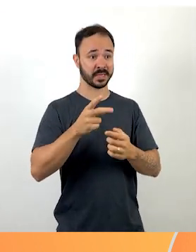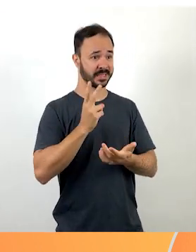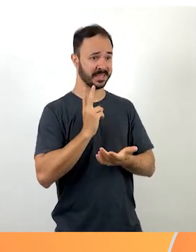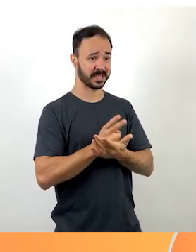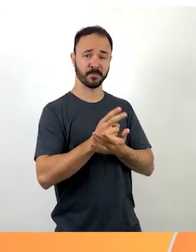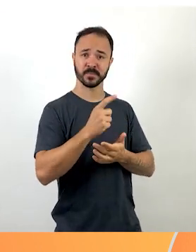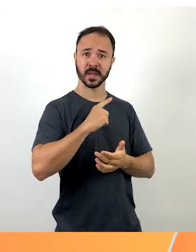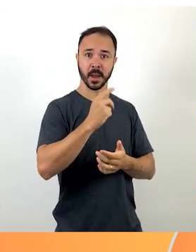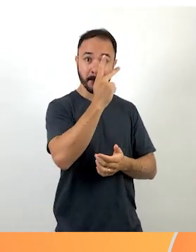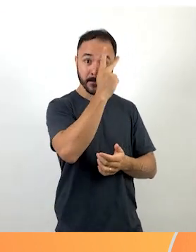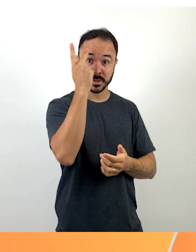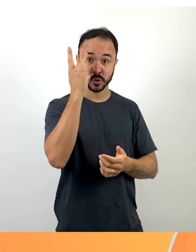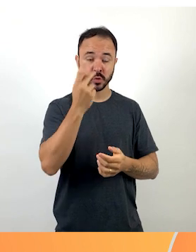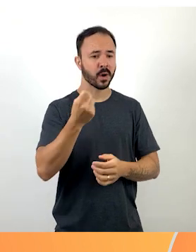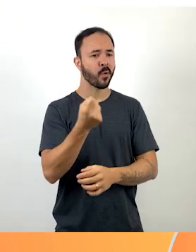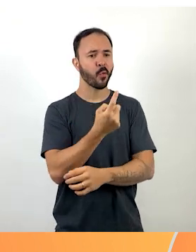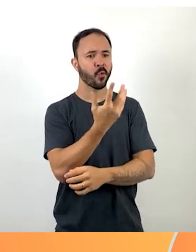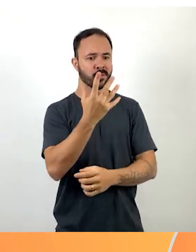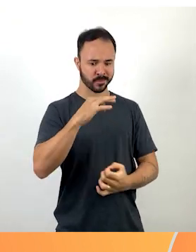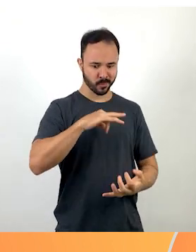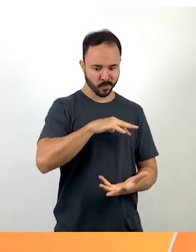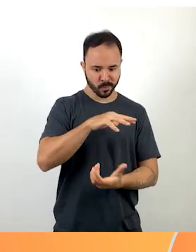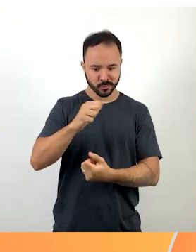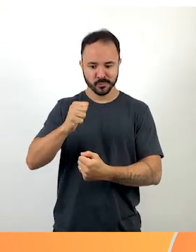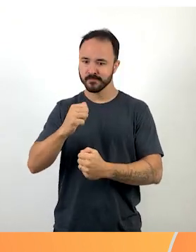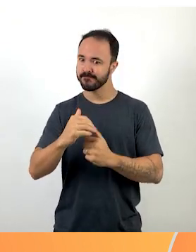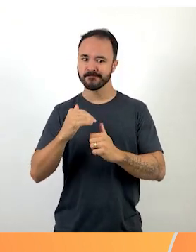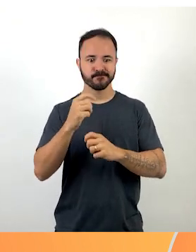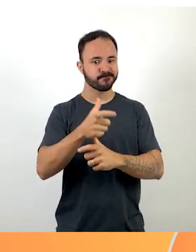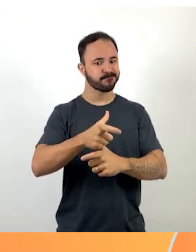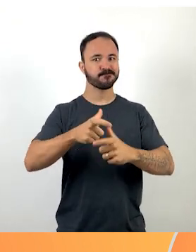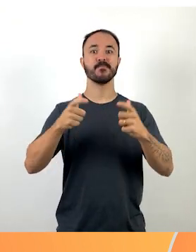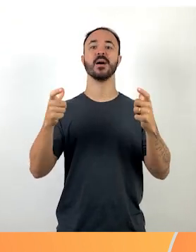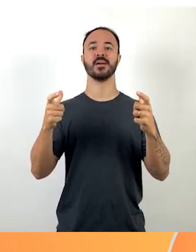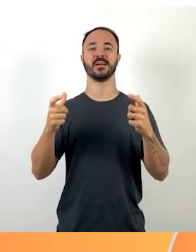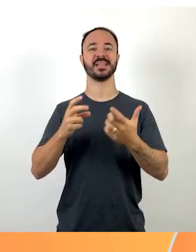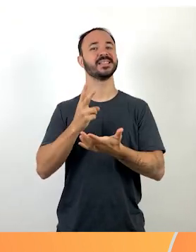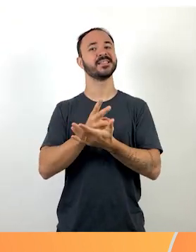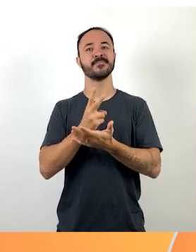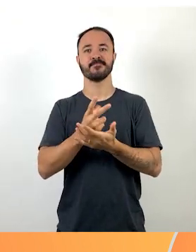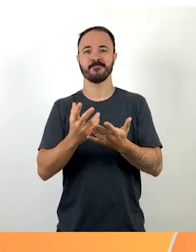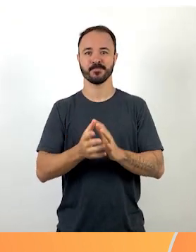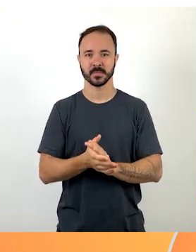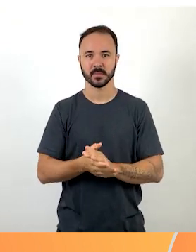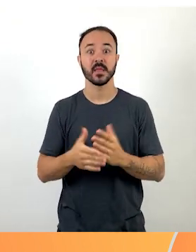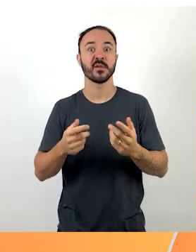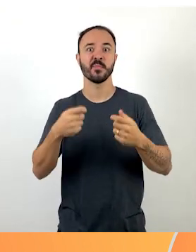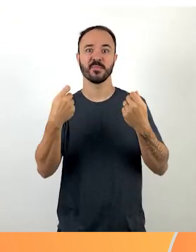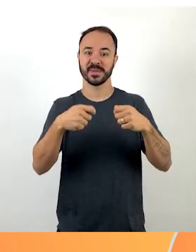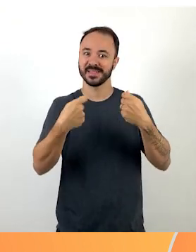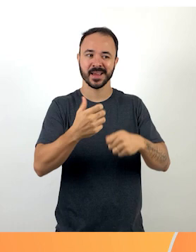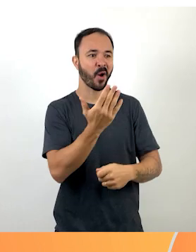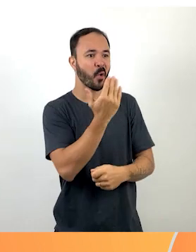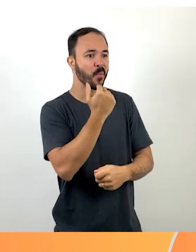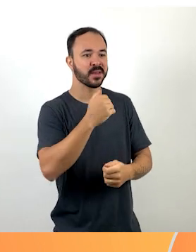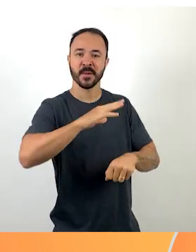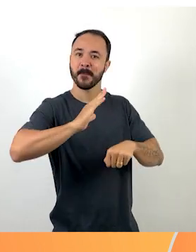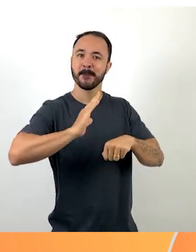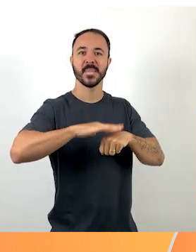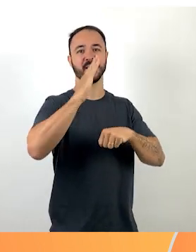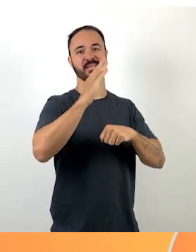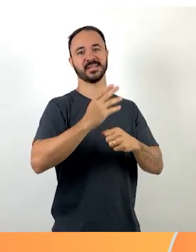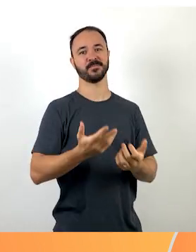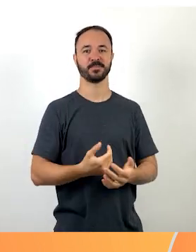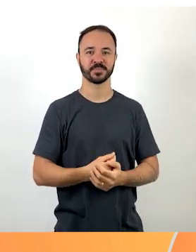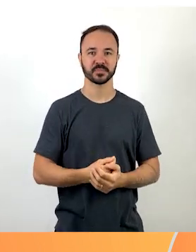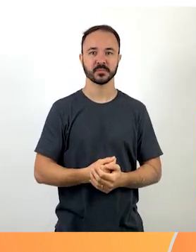aumenta e é necessário que o recurso seja provido, que os alimentos sejam produzidos. Esses alimentos podem ser produzidos de uma forma